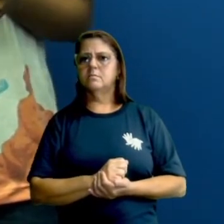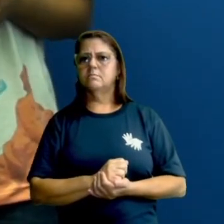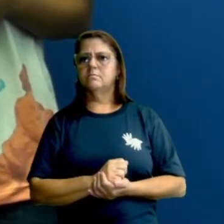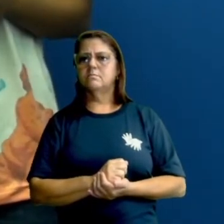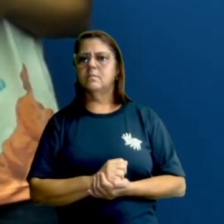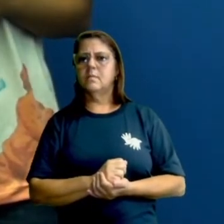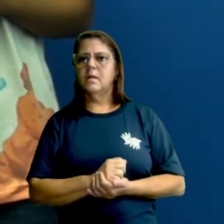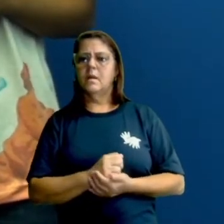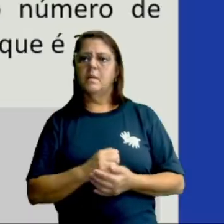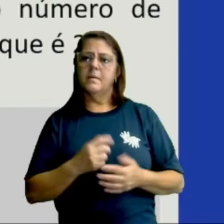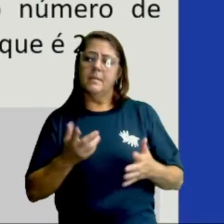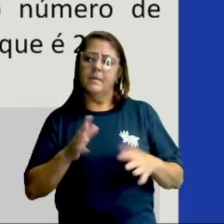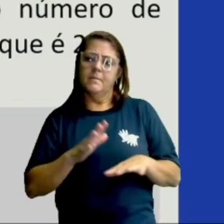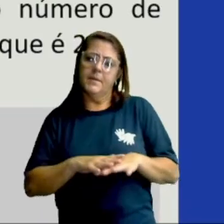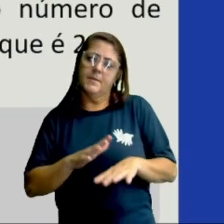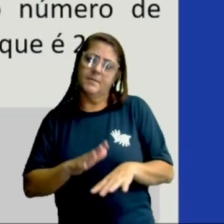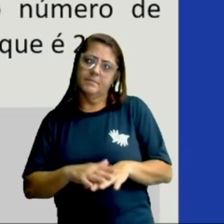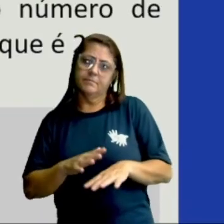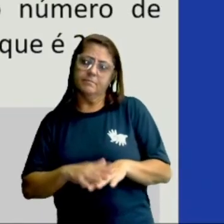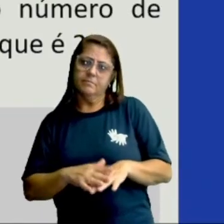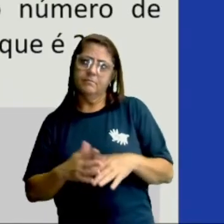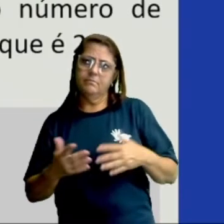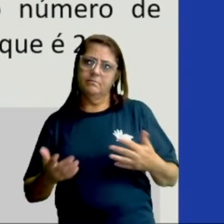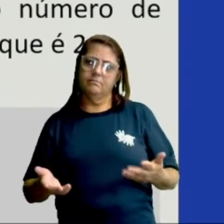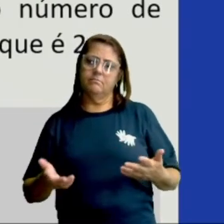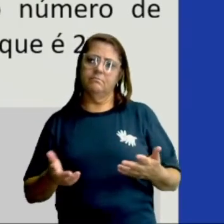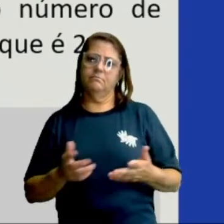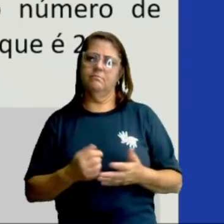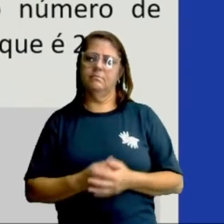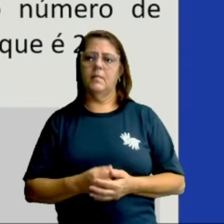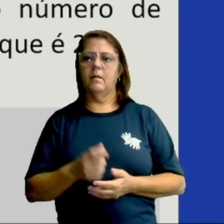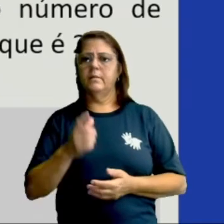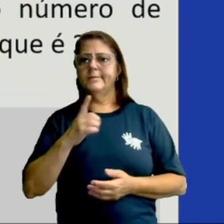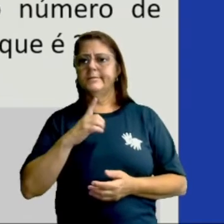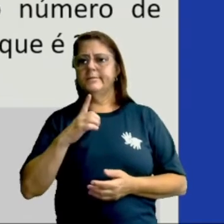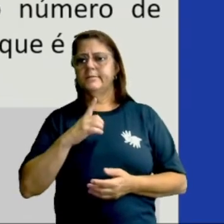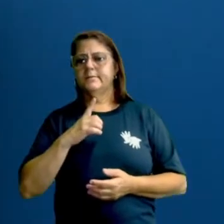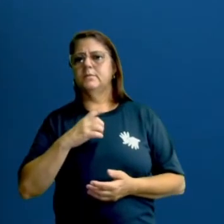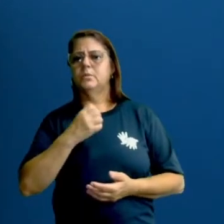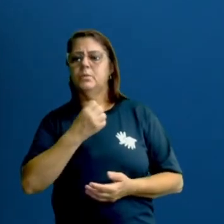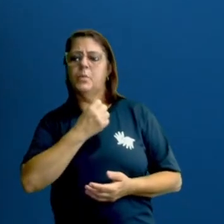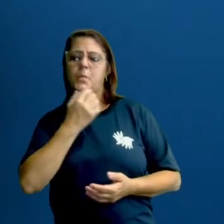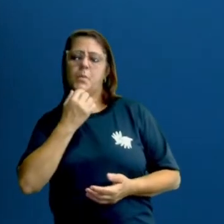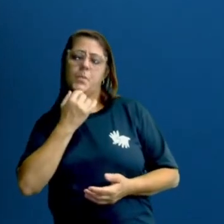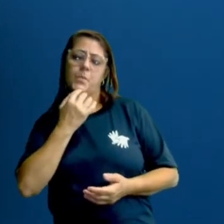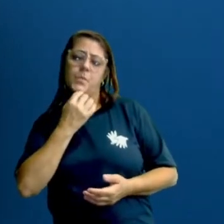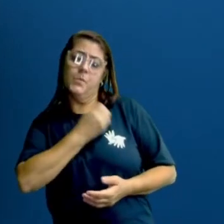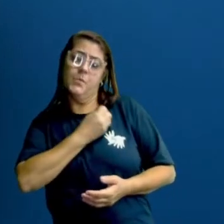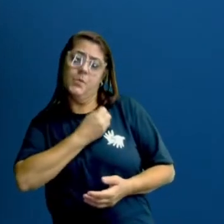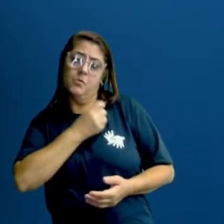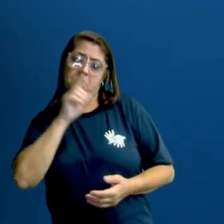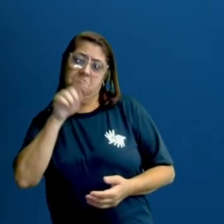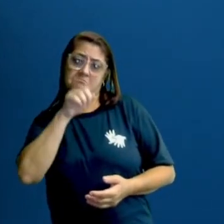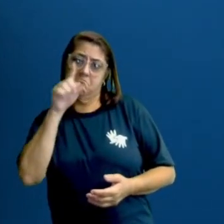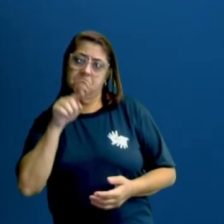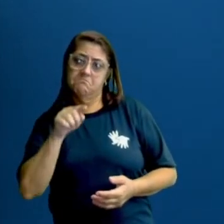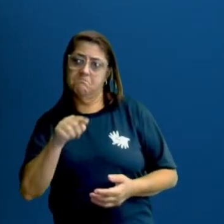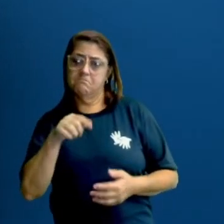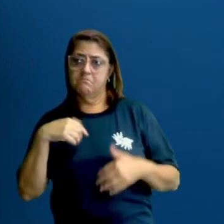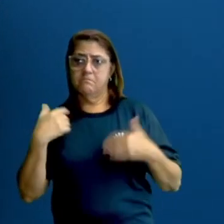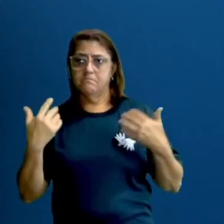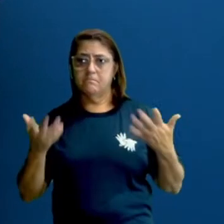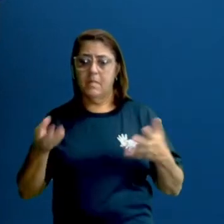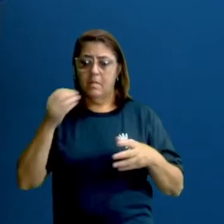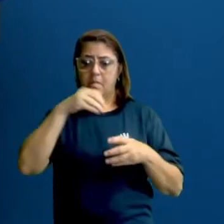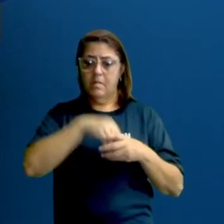Numa expressão matemática. Veja só. Eu tenho aqui o número desconhecido, que é o total de lápis que